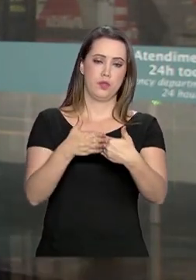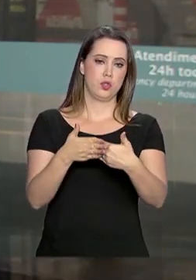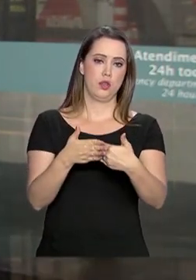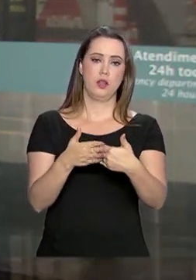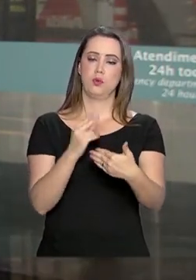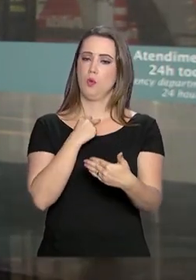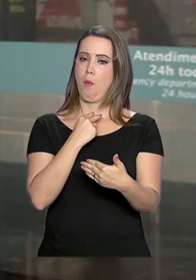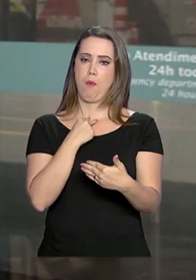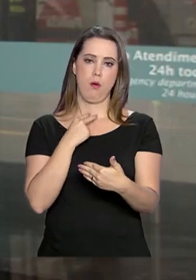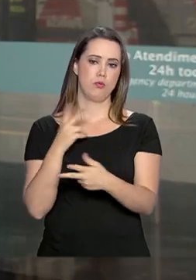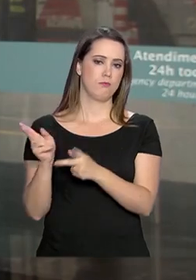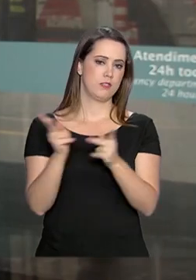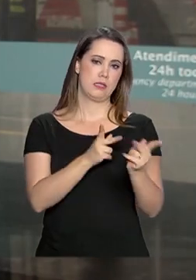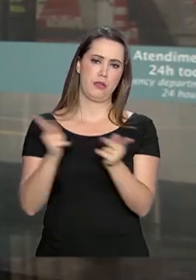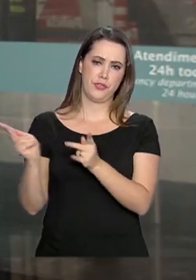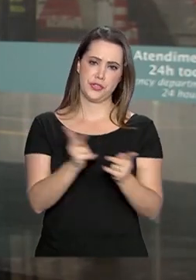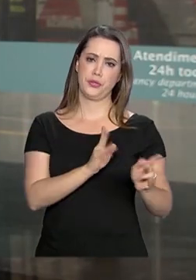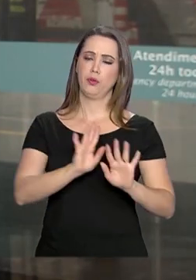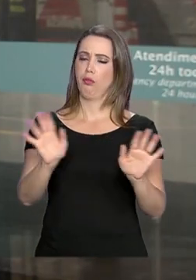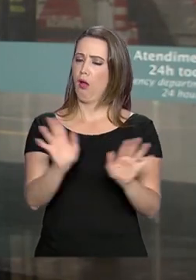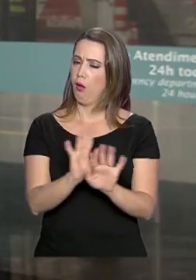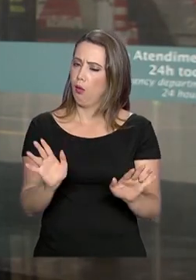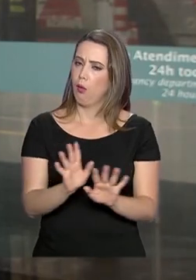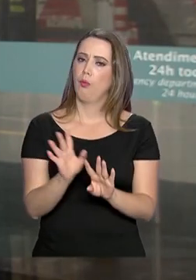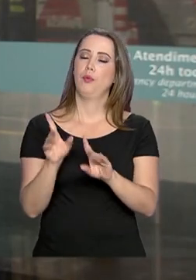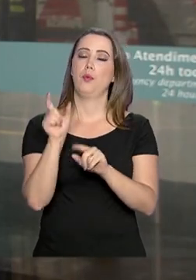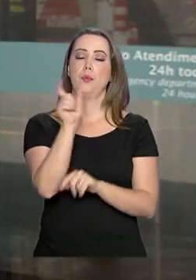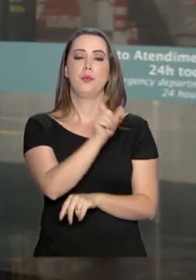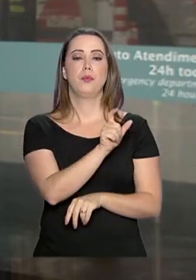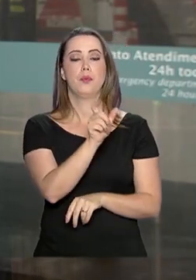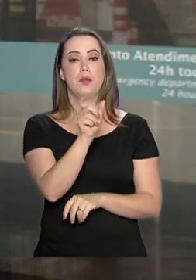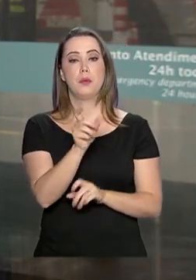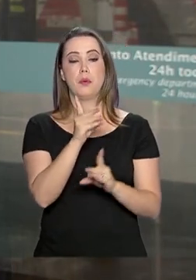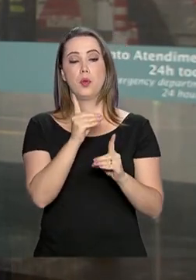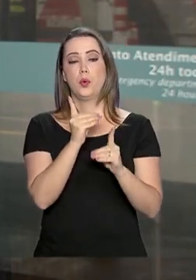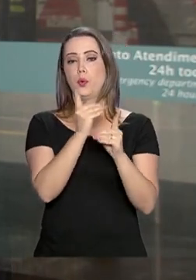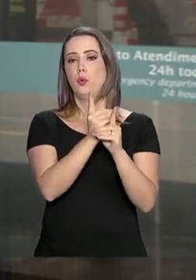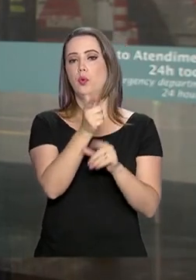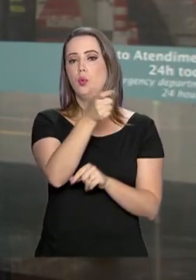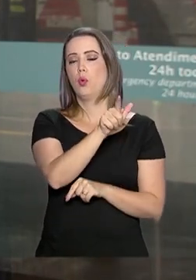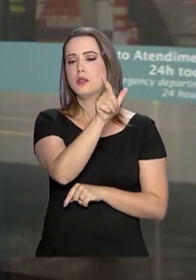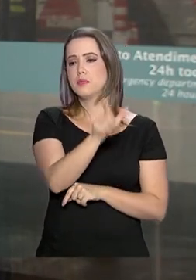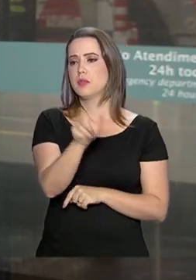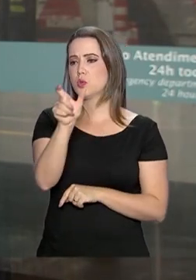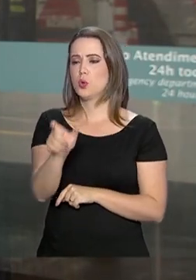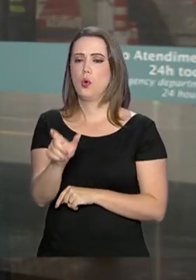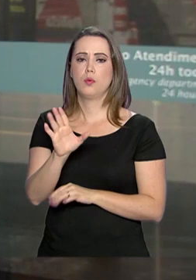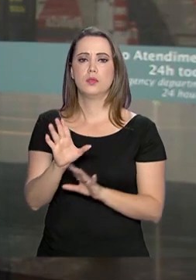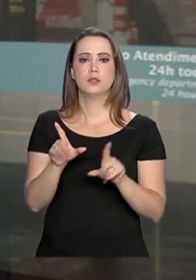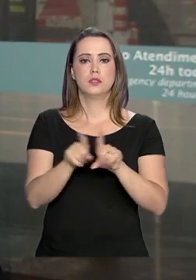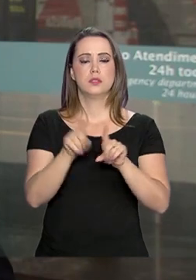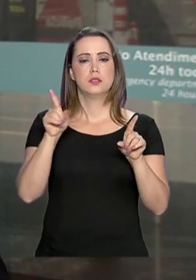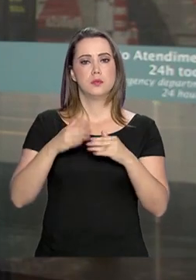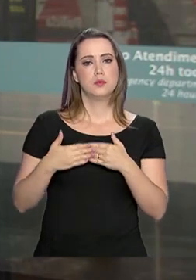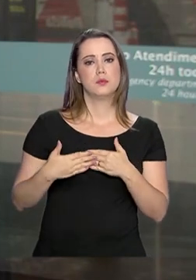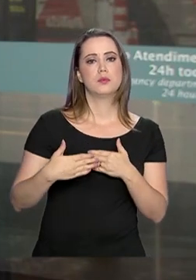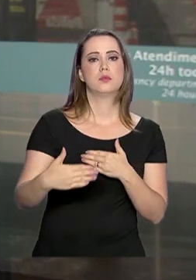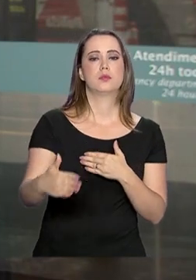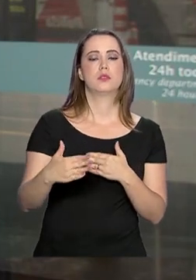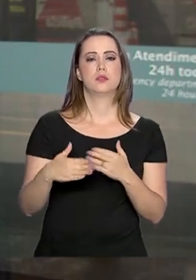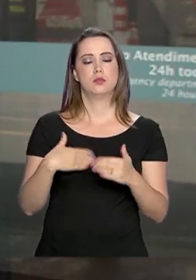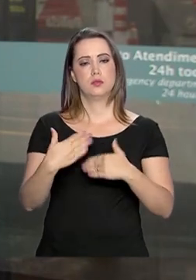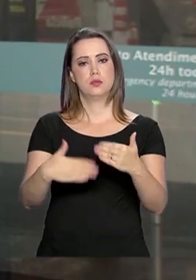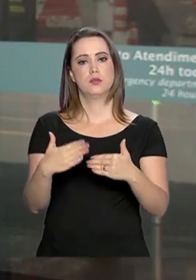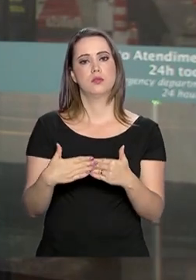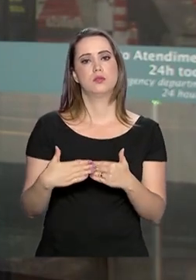não permite que hajam encontros entre o presidente e pessoas de fora, principalmente do governo, mas ele segue